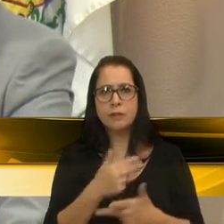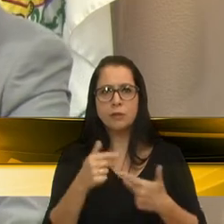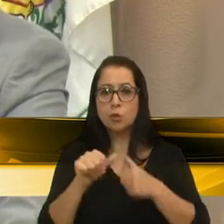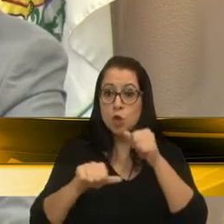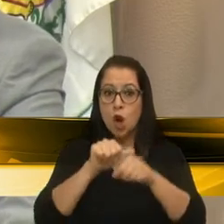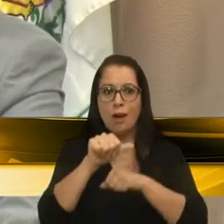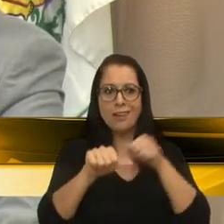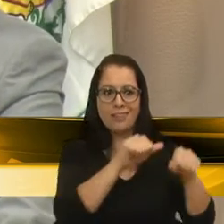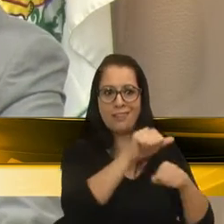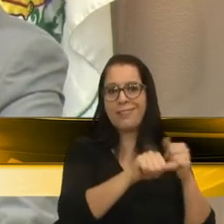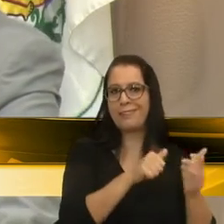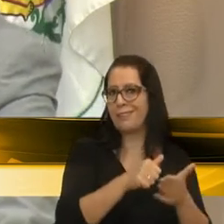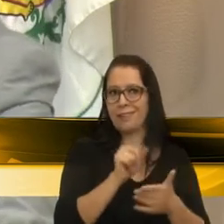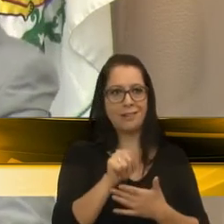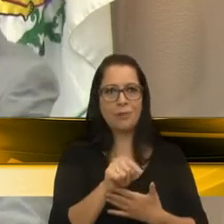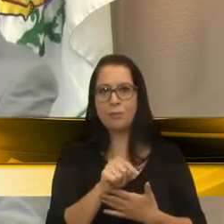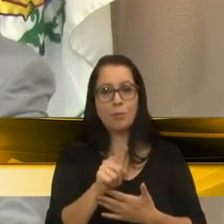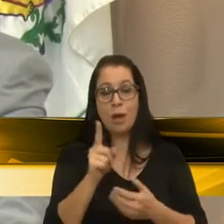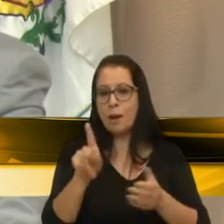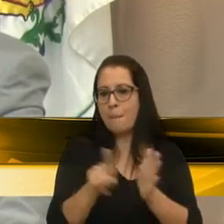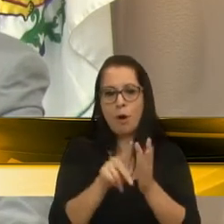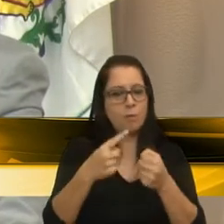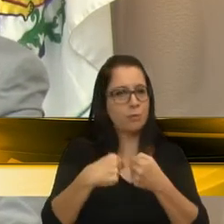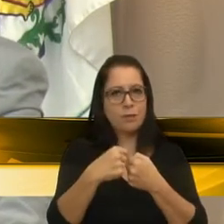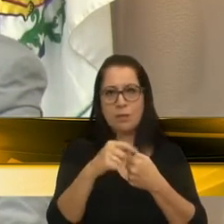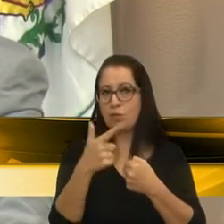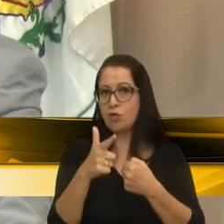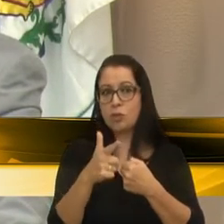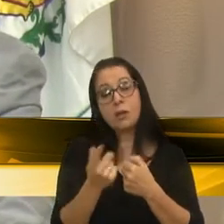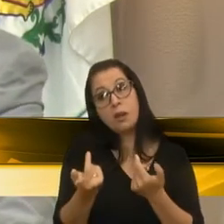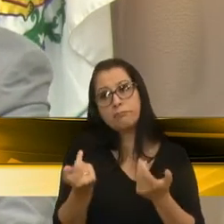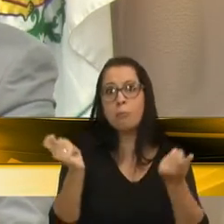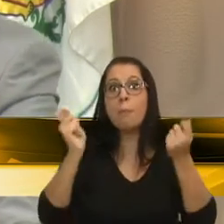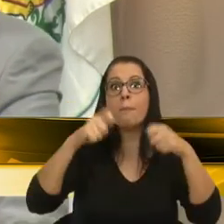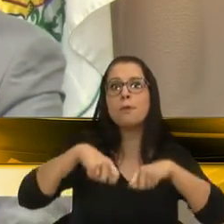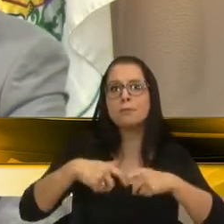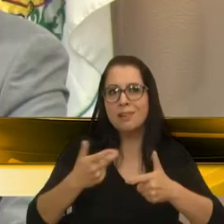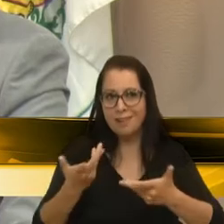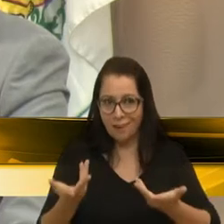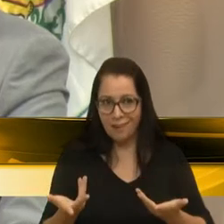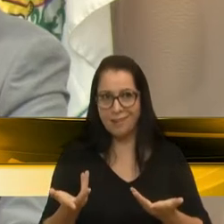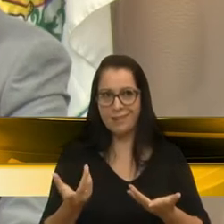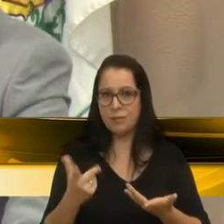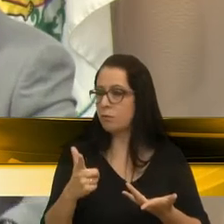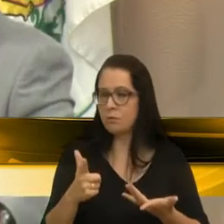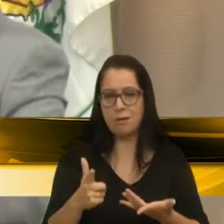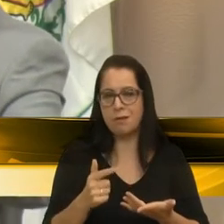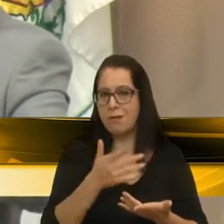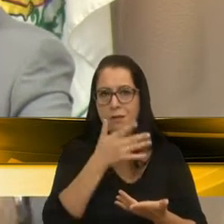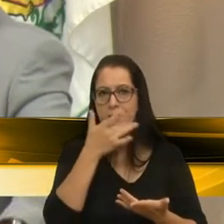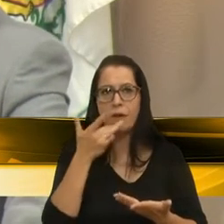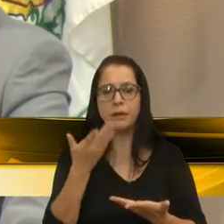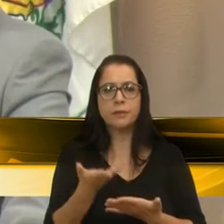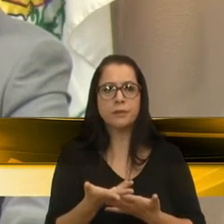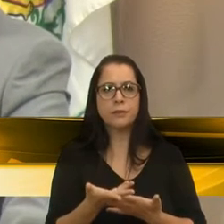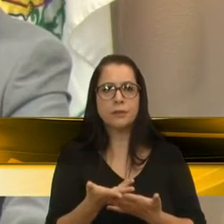transitórias, é isso? Não era do município, não existia isso, era uma possibilidade. Então não tem, isso é muito fácil de